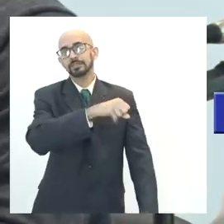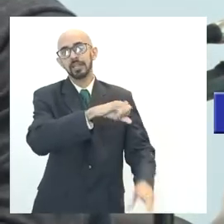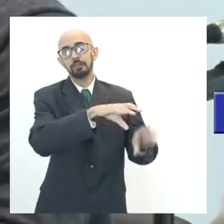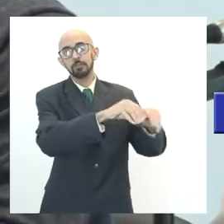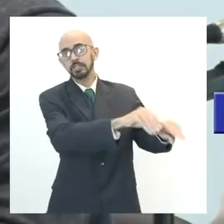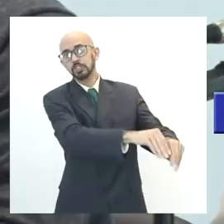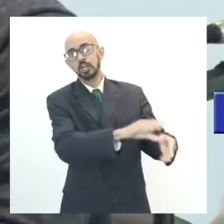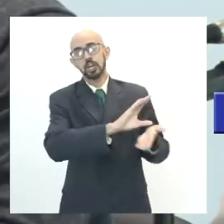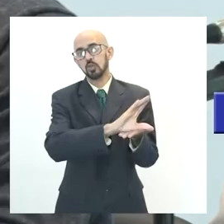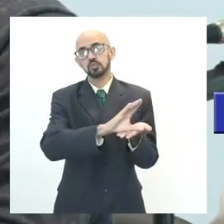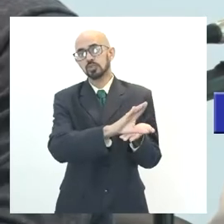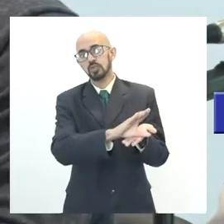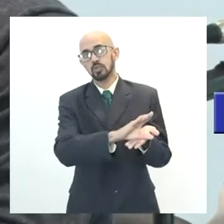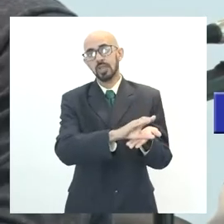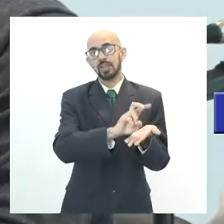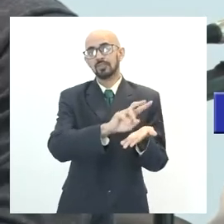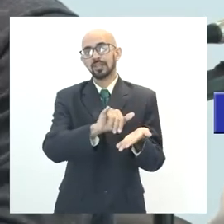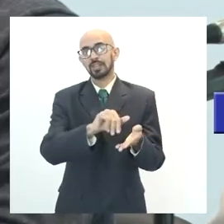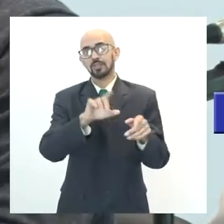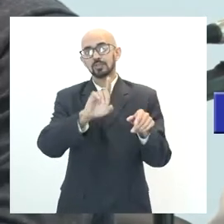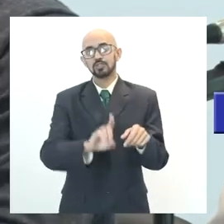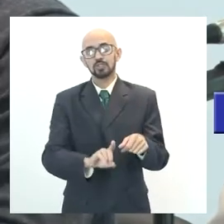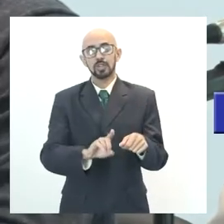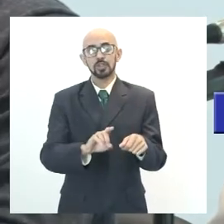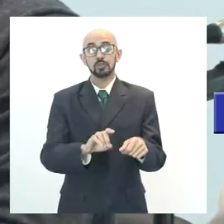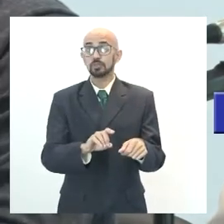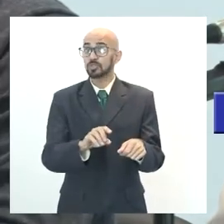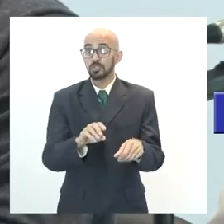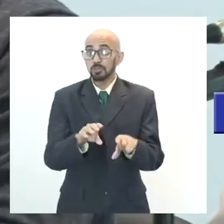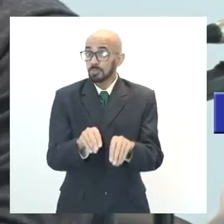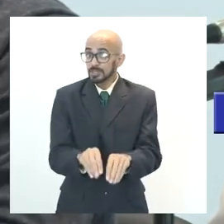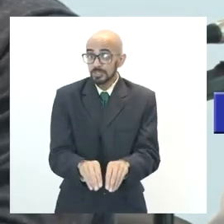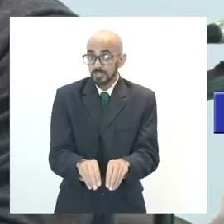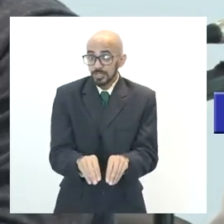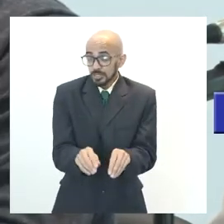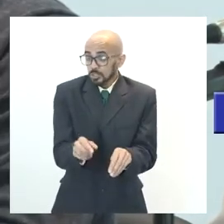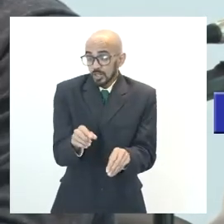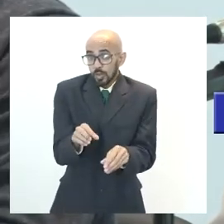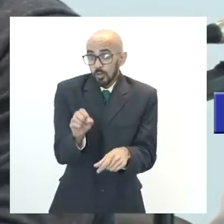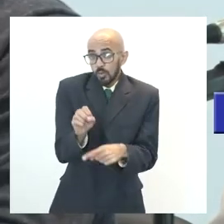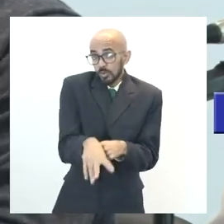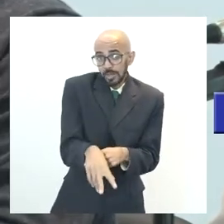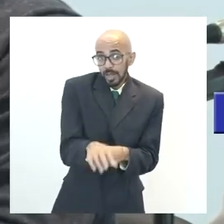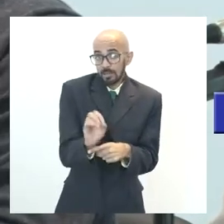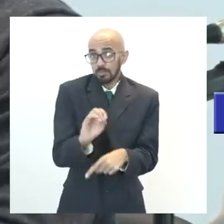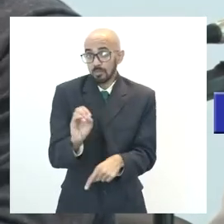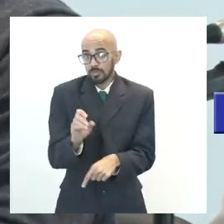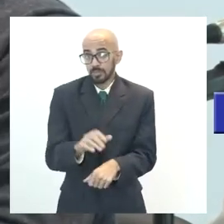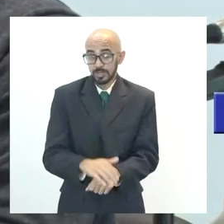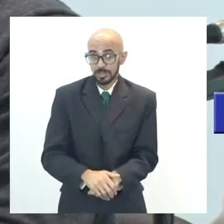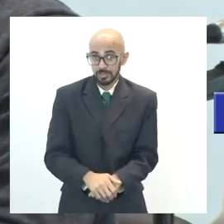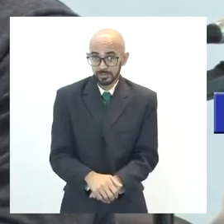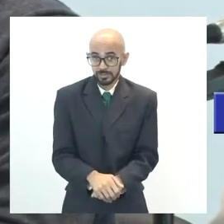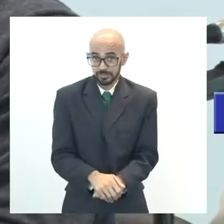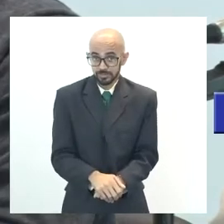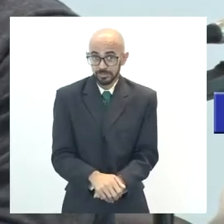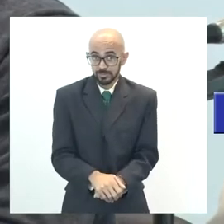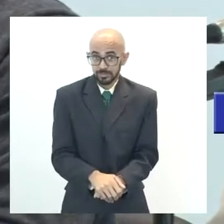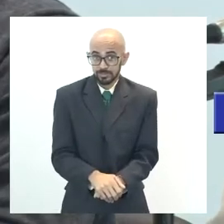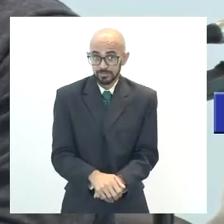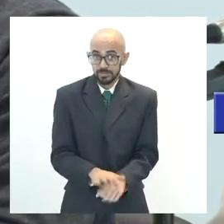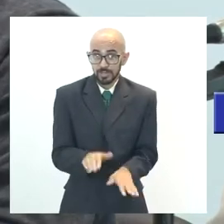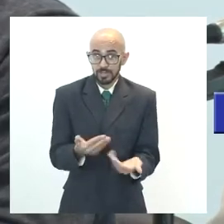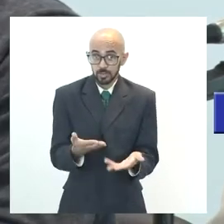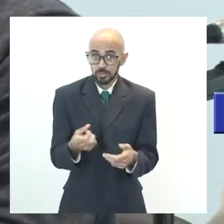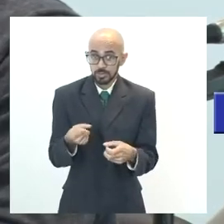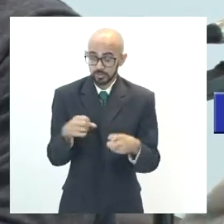Constituição ele vamos ter um direito criminal no contratar mais ninguém então se você tiver uma apoio a Melitta Logo mais vou bater com carro